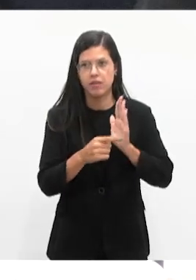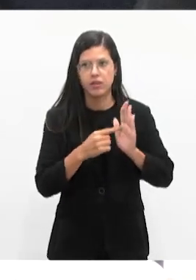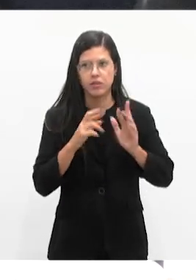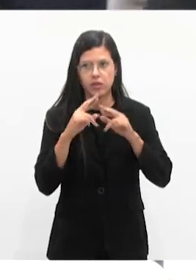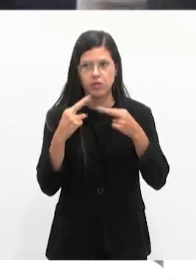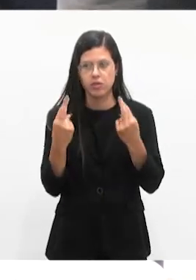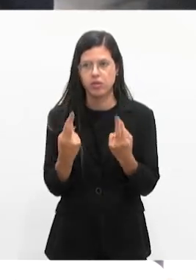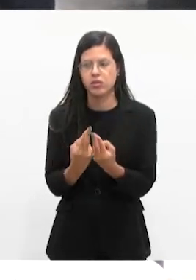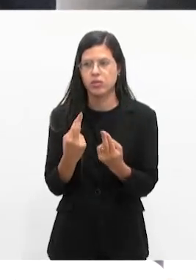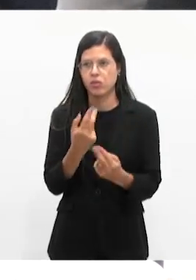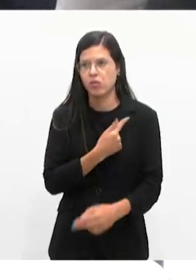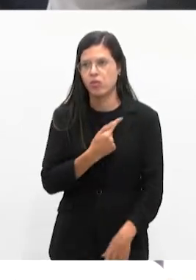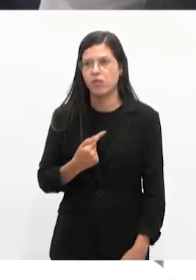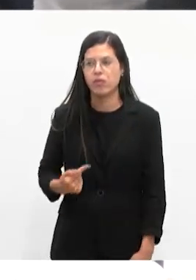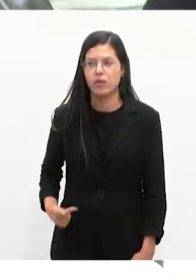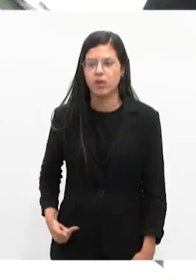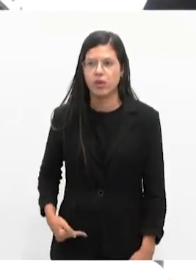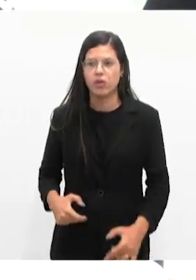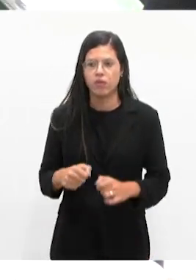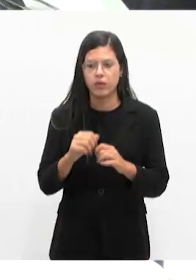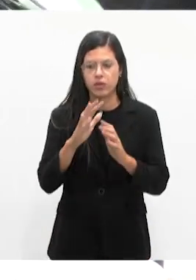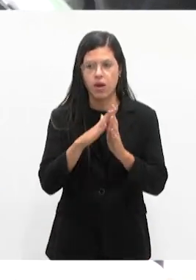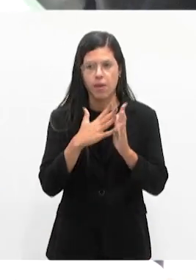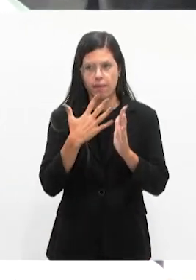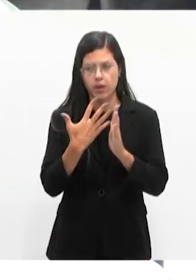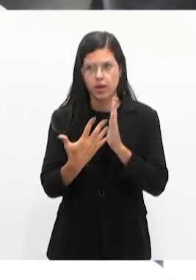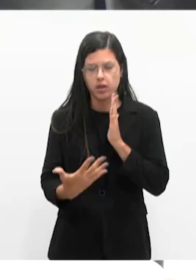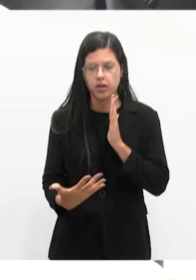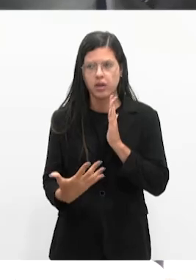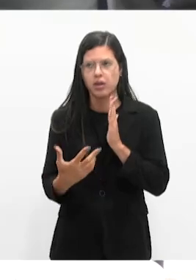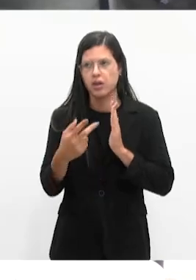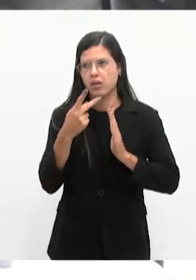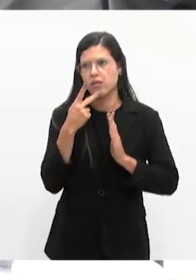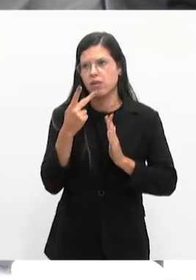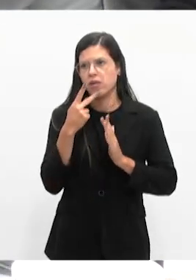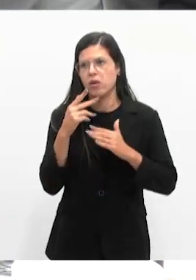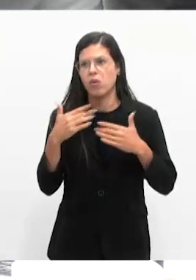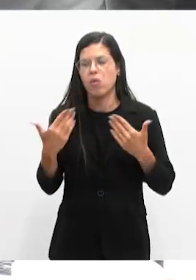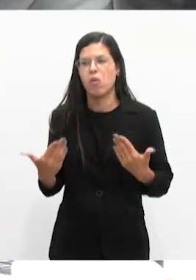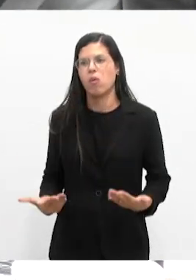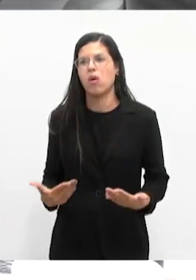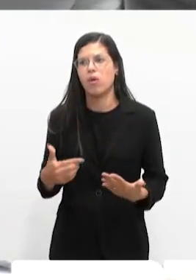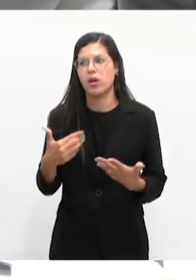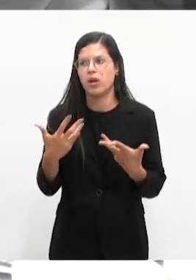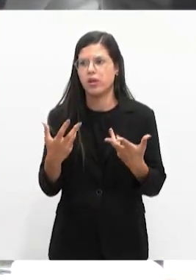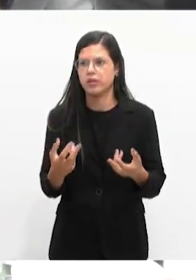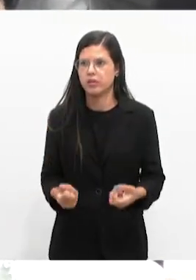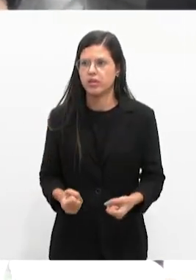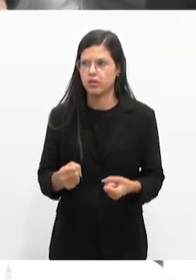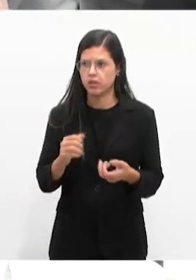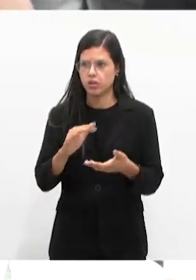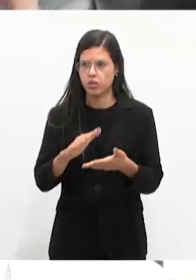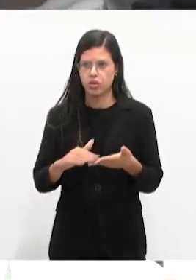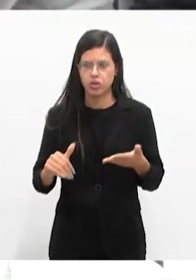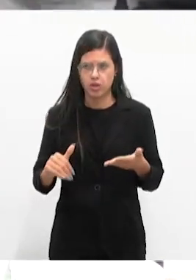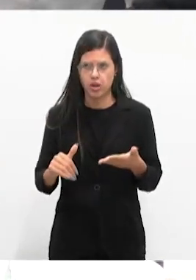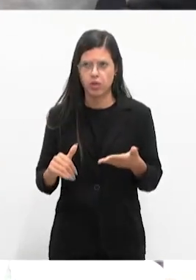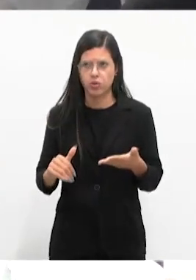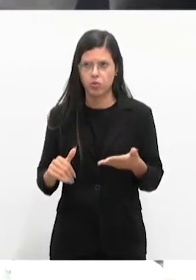uma planilha para ele dizer quais ele admite que sejam derrubados,